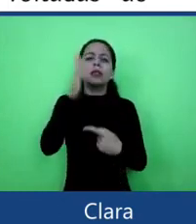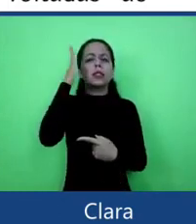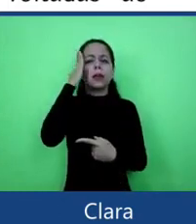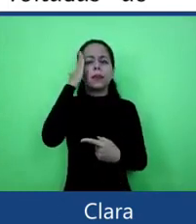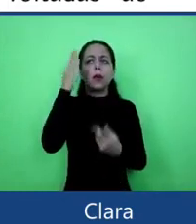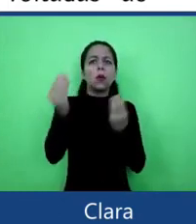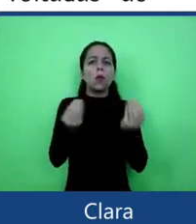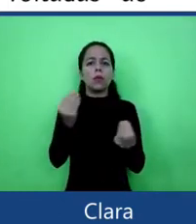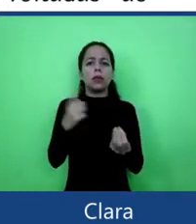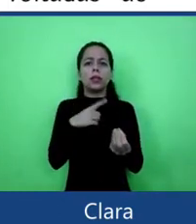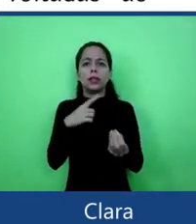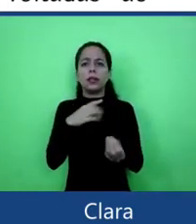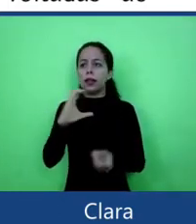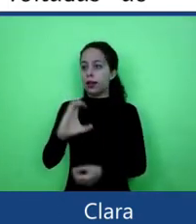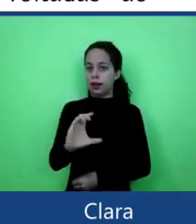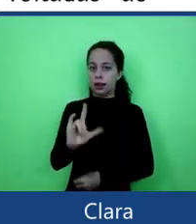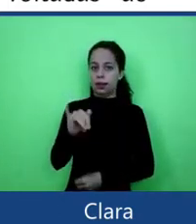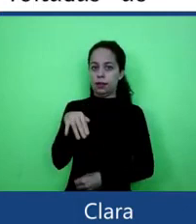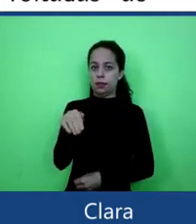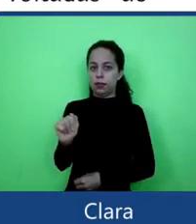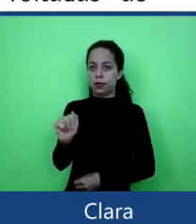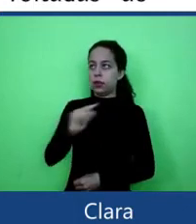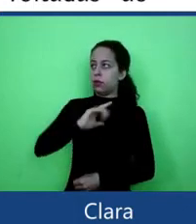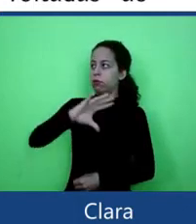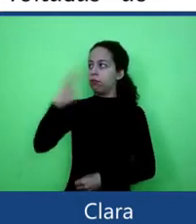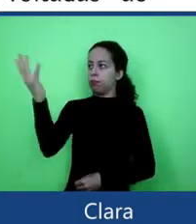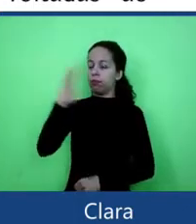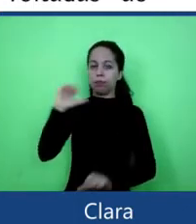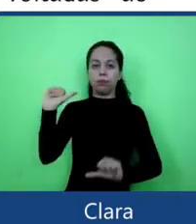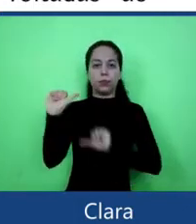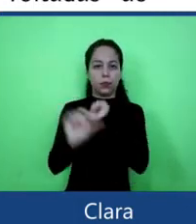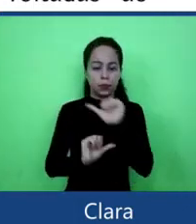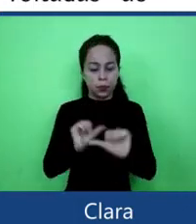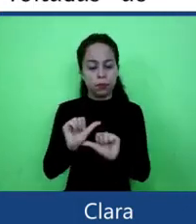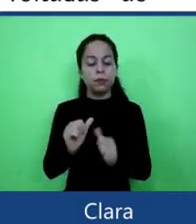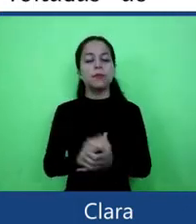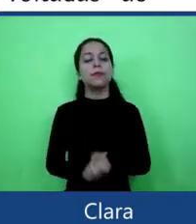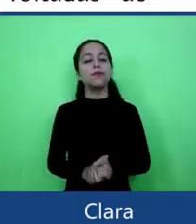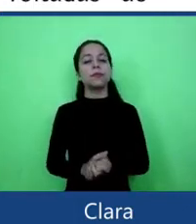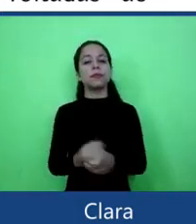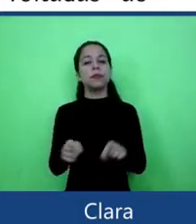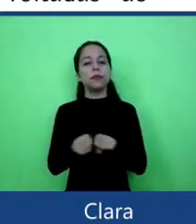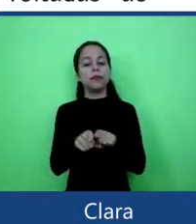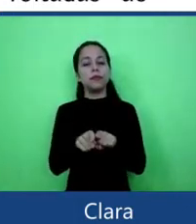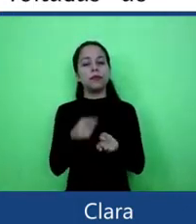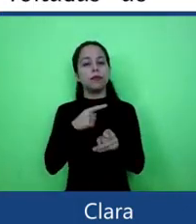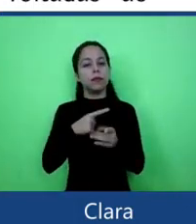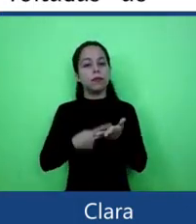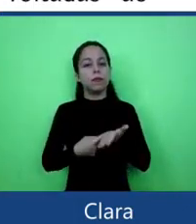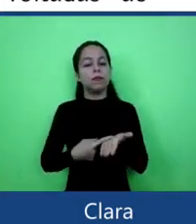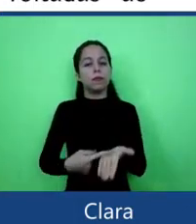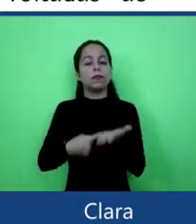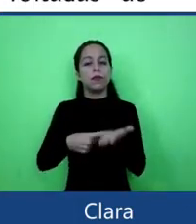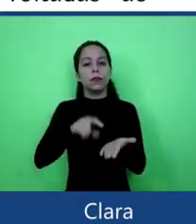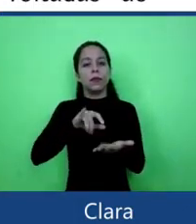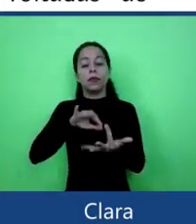climáticas, fazer com que os acordos, né, internacionais voltados para o enfrentamento das